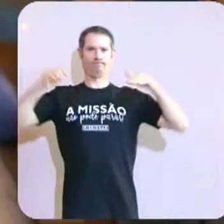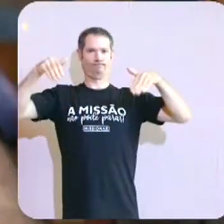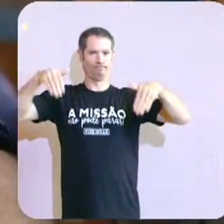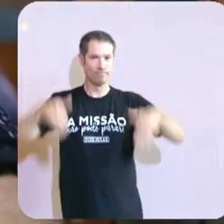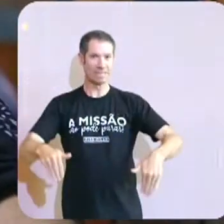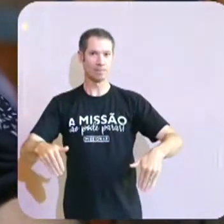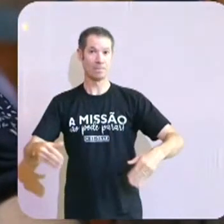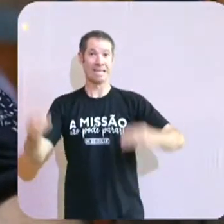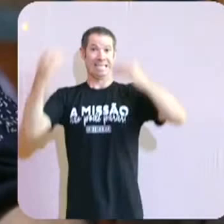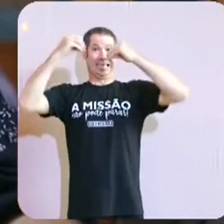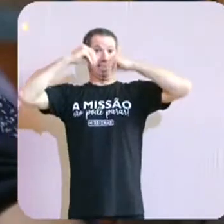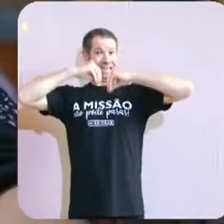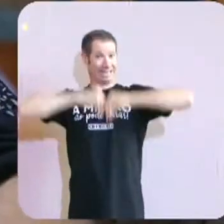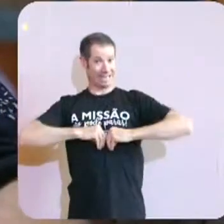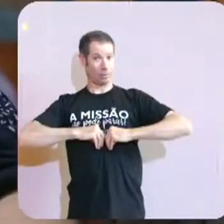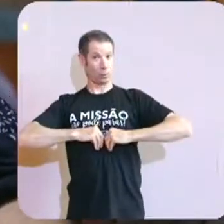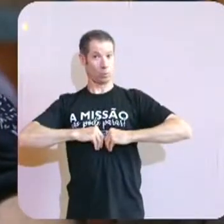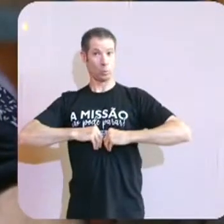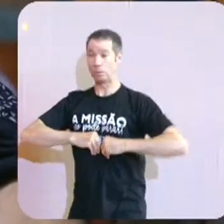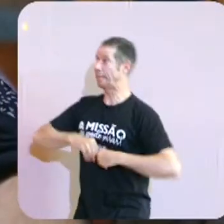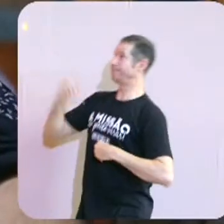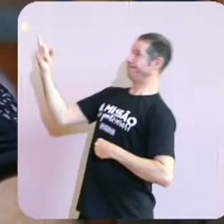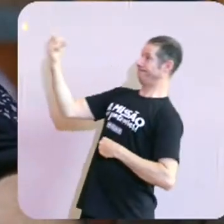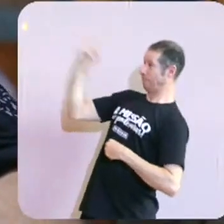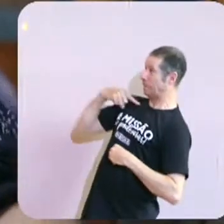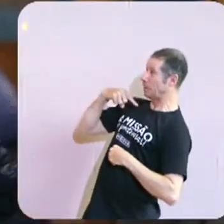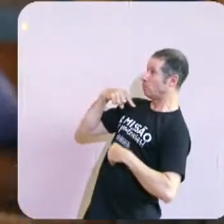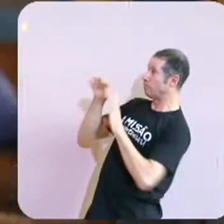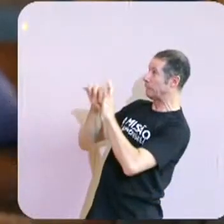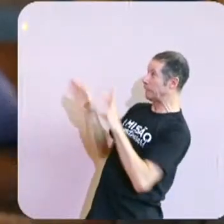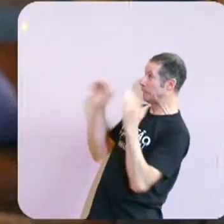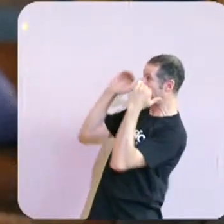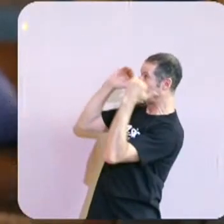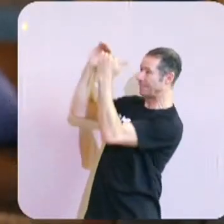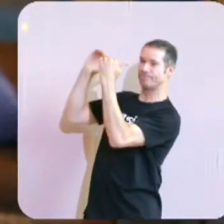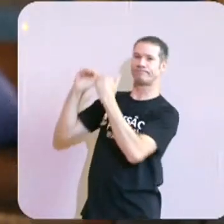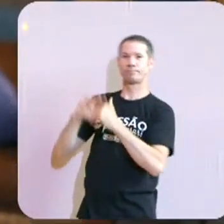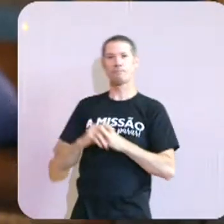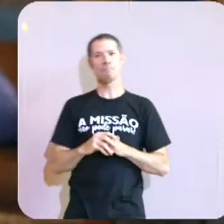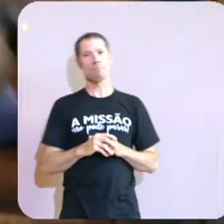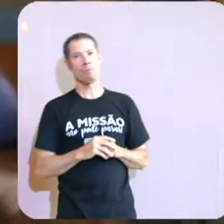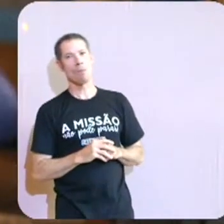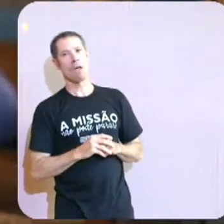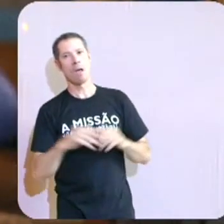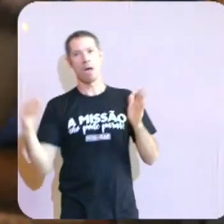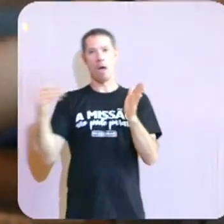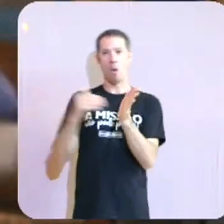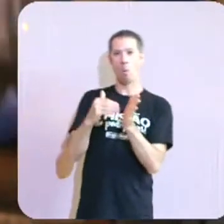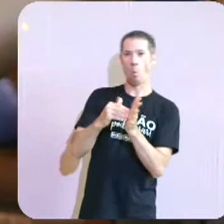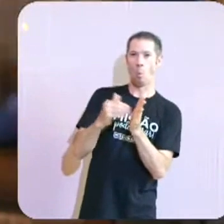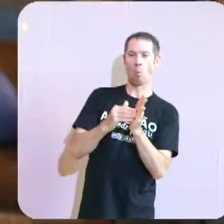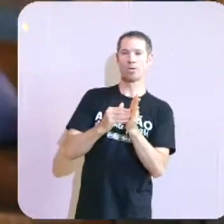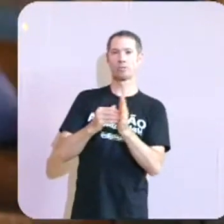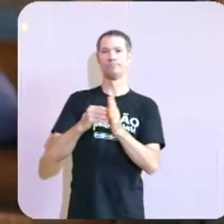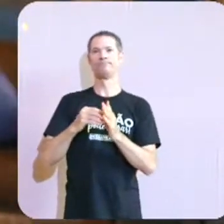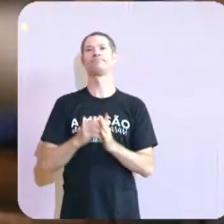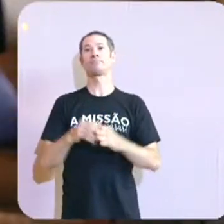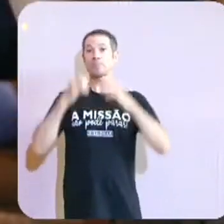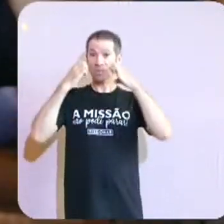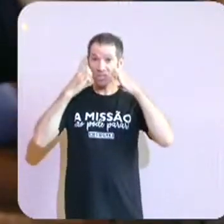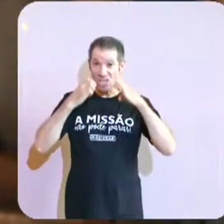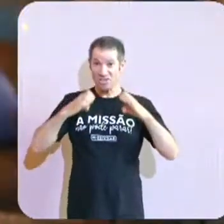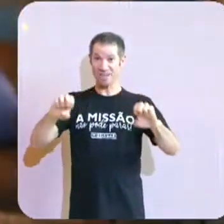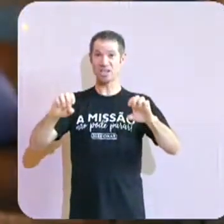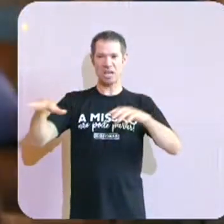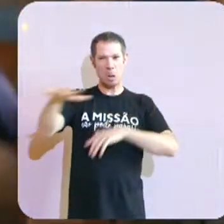das nossas vidas e reinar sobre nós. E aí entra o último dos evangelhos, que está por aí também,